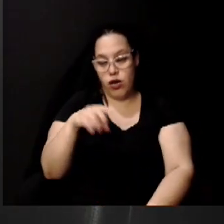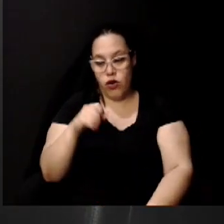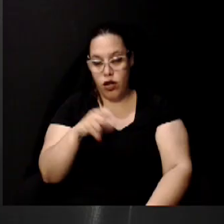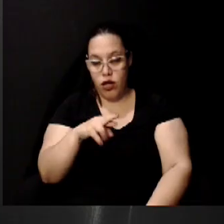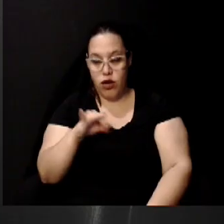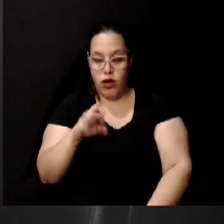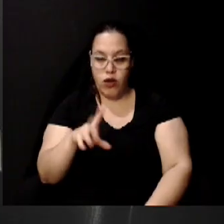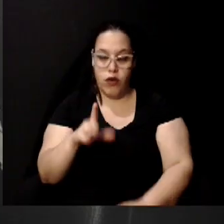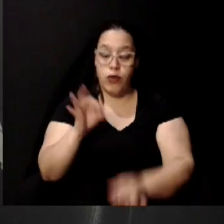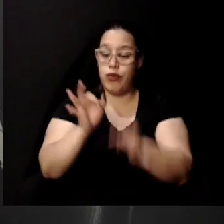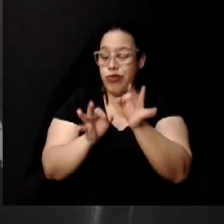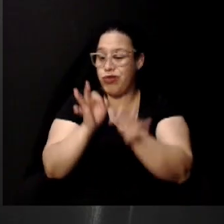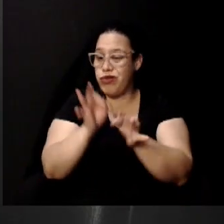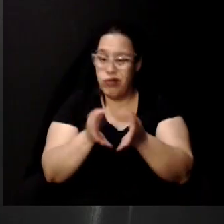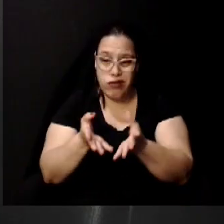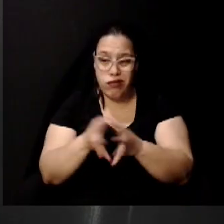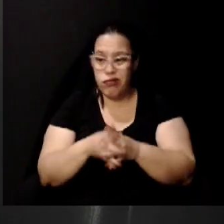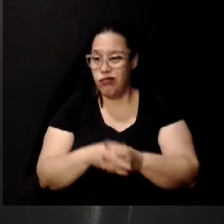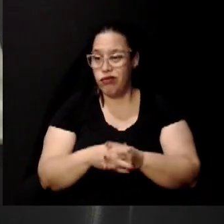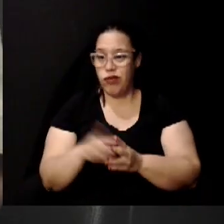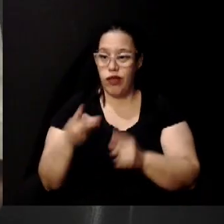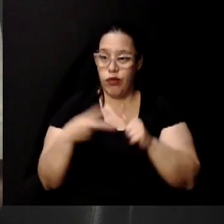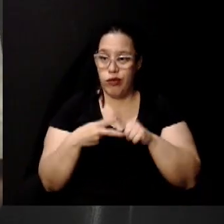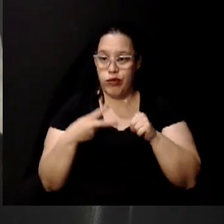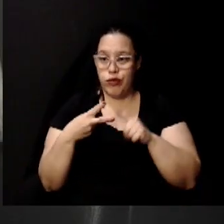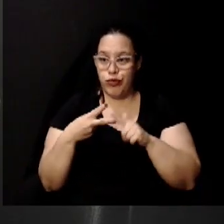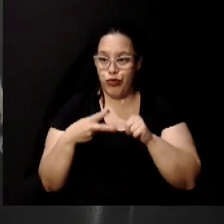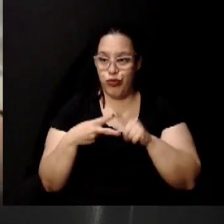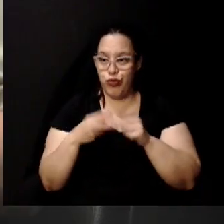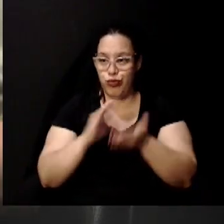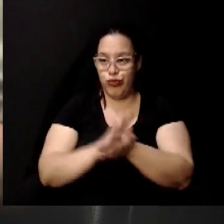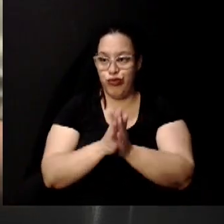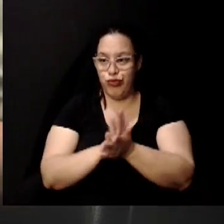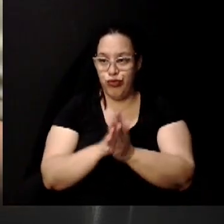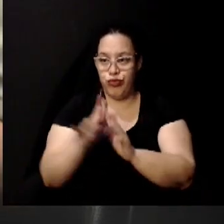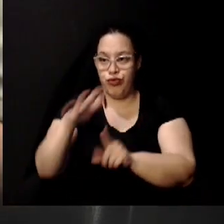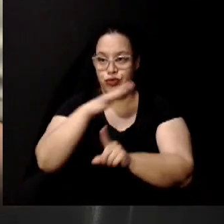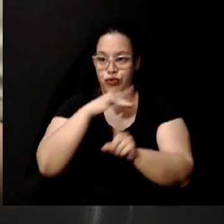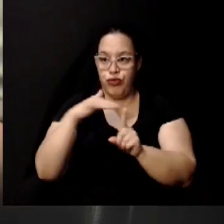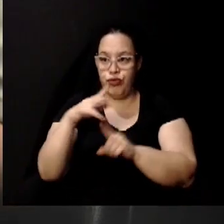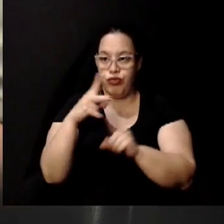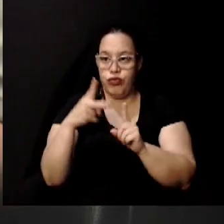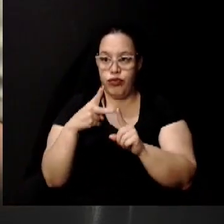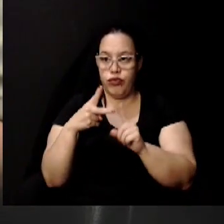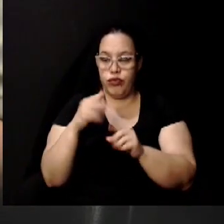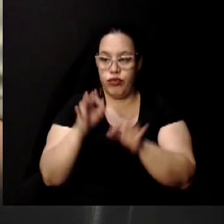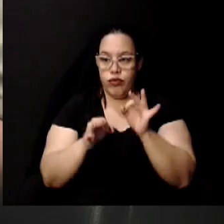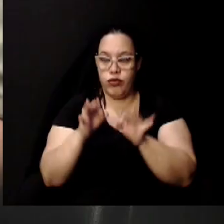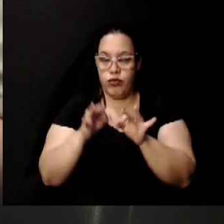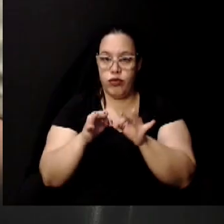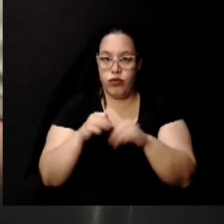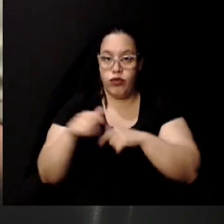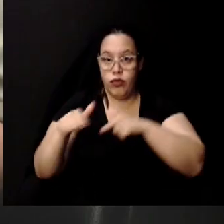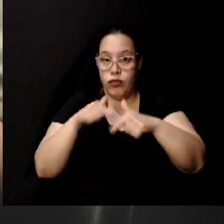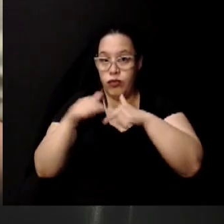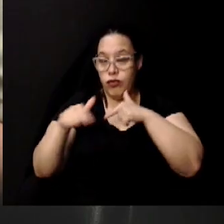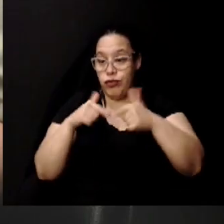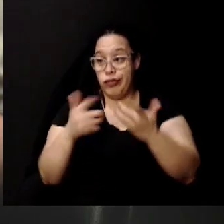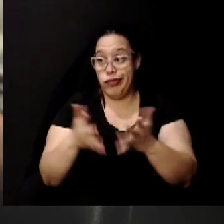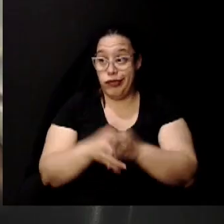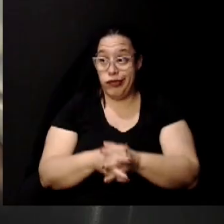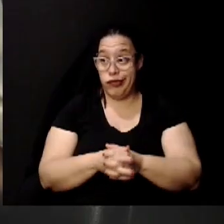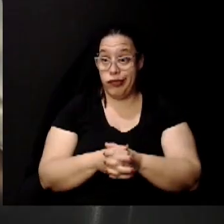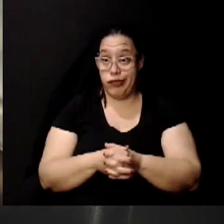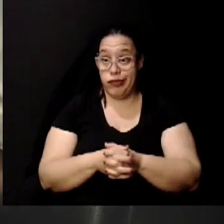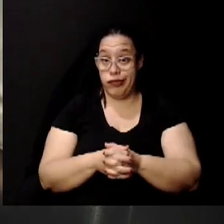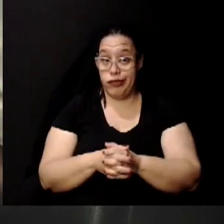justificar basicamente duas coisas: a destruição ambiental e a destruição do mundo do trabalho. Porque é isso que o